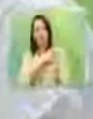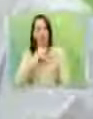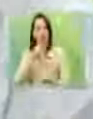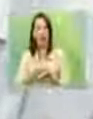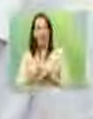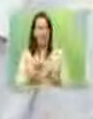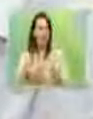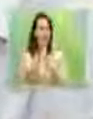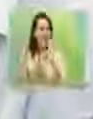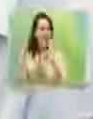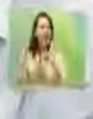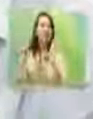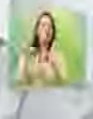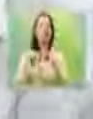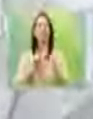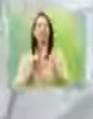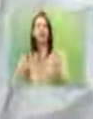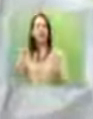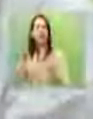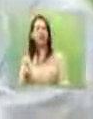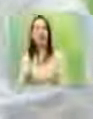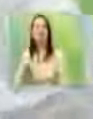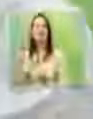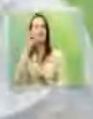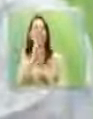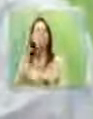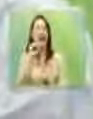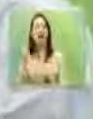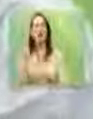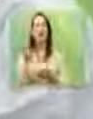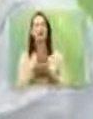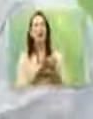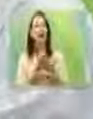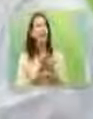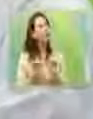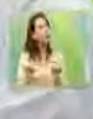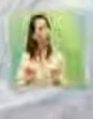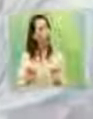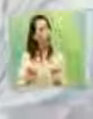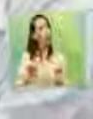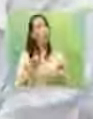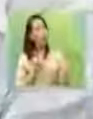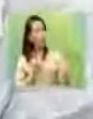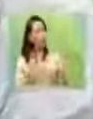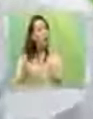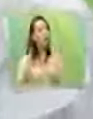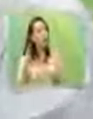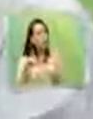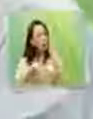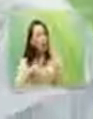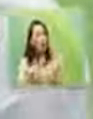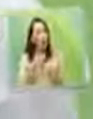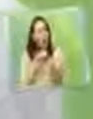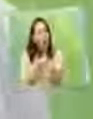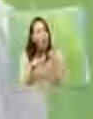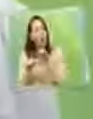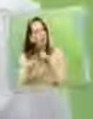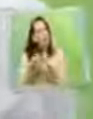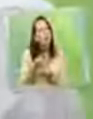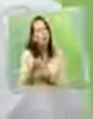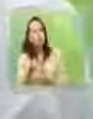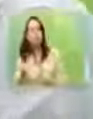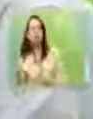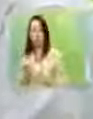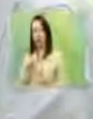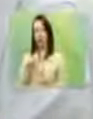cerceados. É. Pelo contrário, quer dizer, paradoxalmente a gente teve conquistas, mesmo que outorgados, de certos direitos.